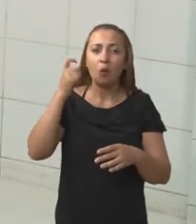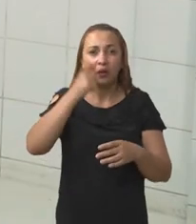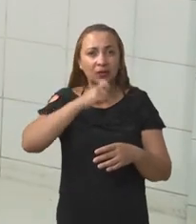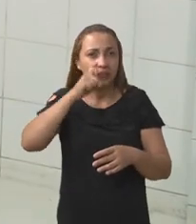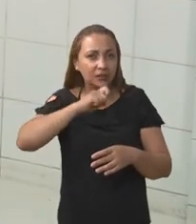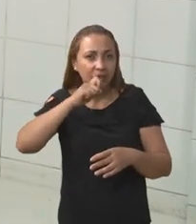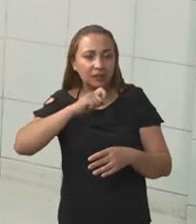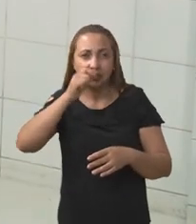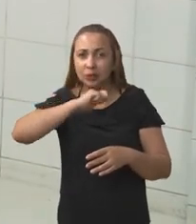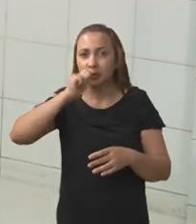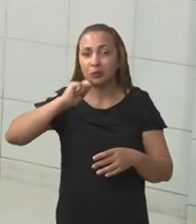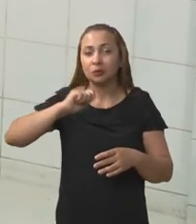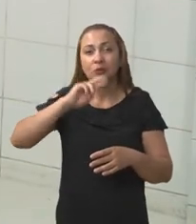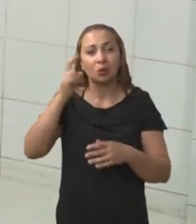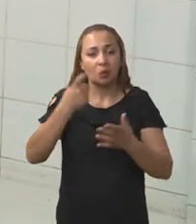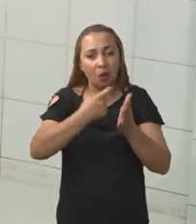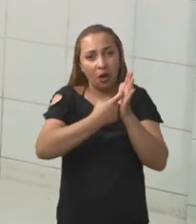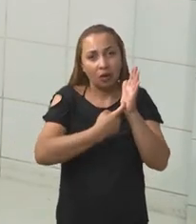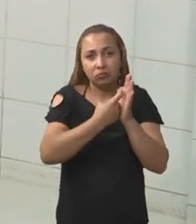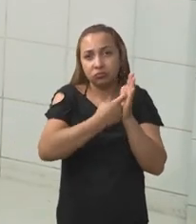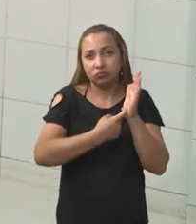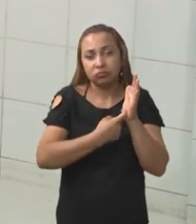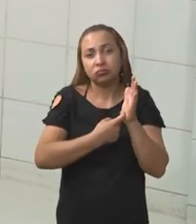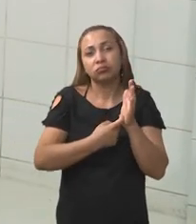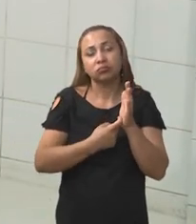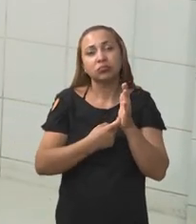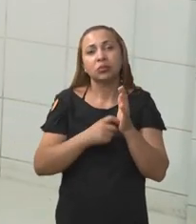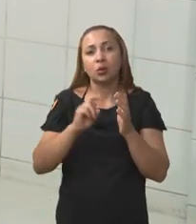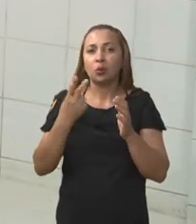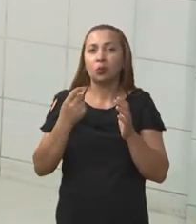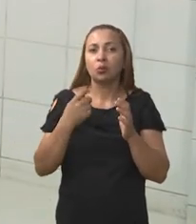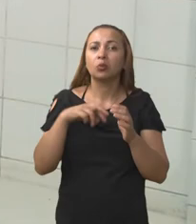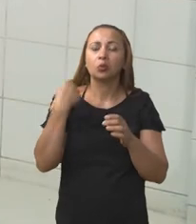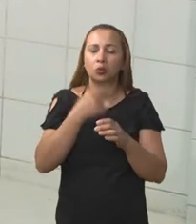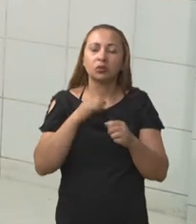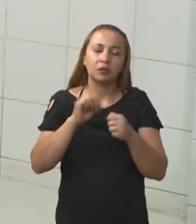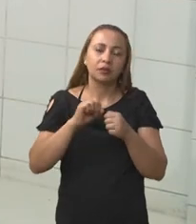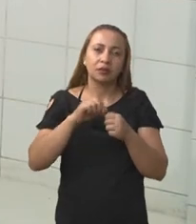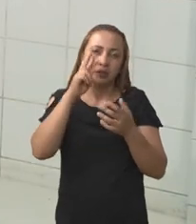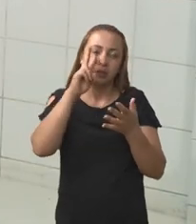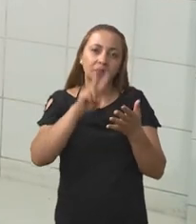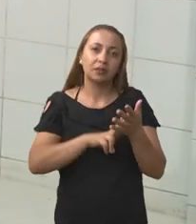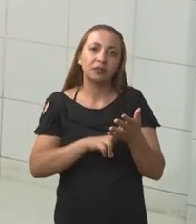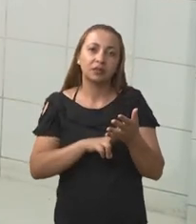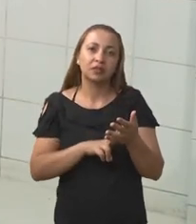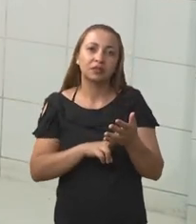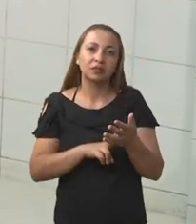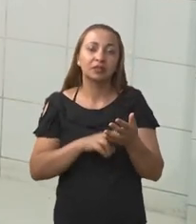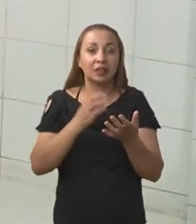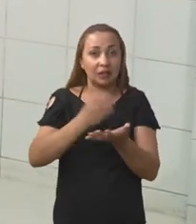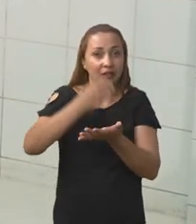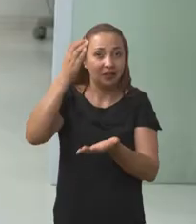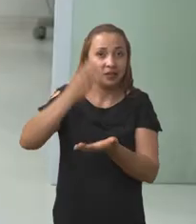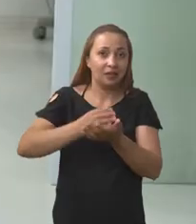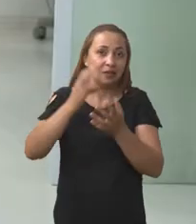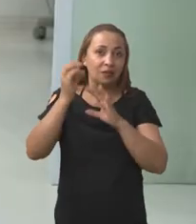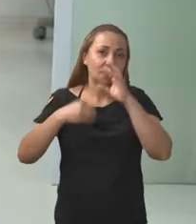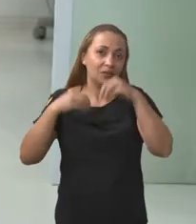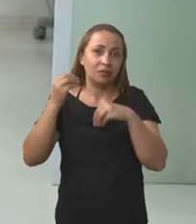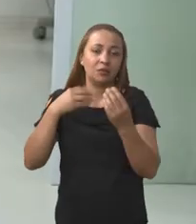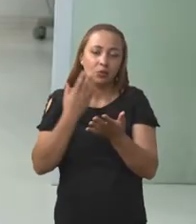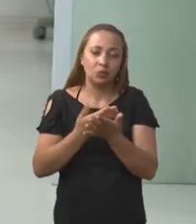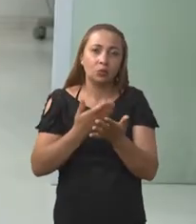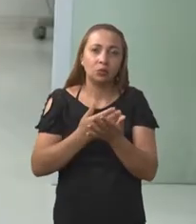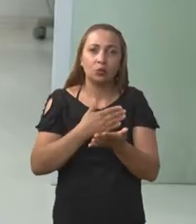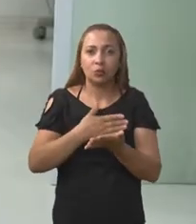escova dental que seja raspador comercial ou mesmo próprio raspador que a gente tava alinhando que arrastou da garrafa PET o